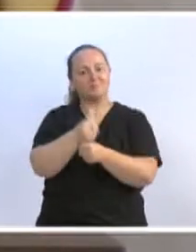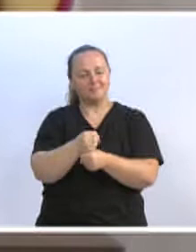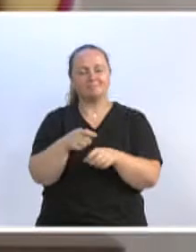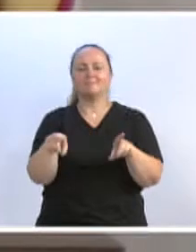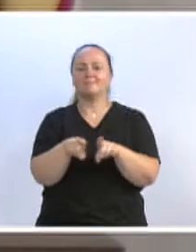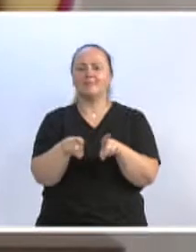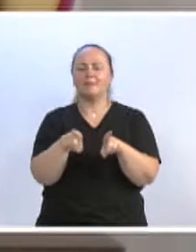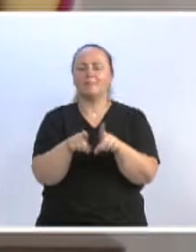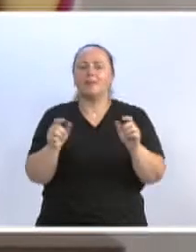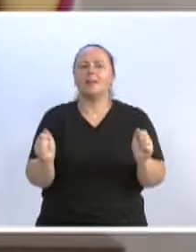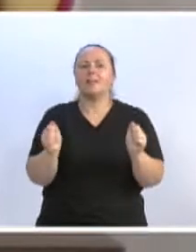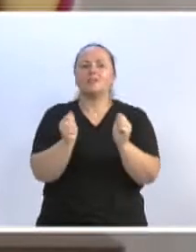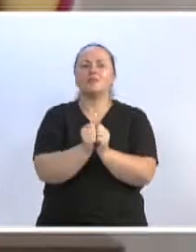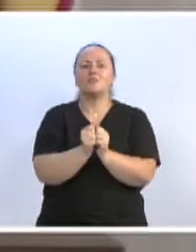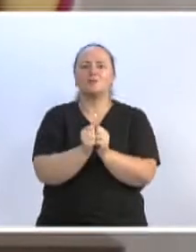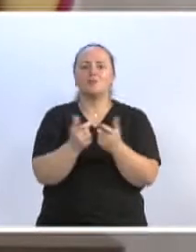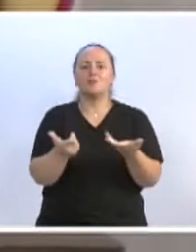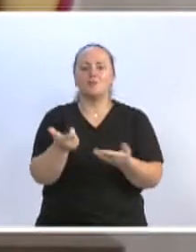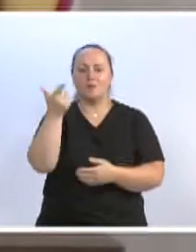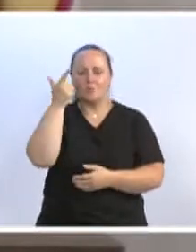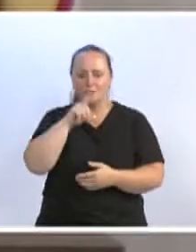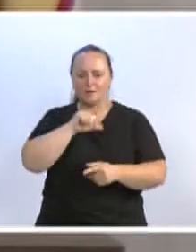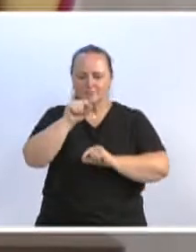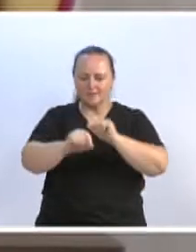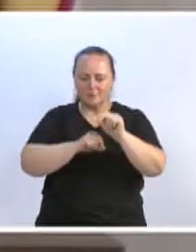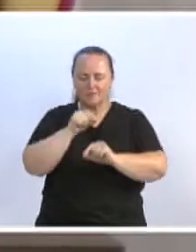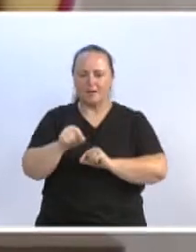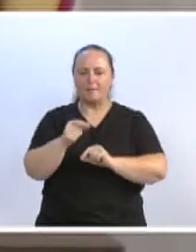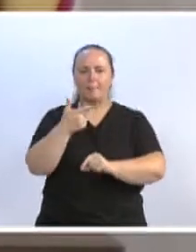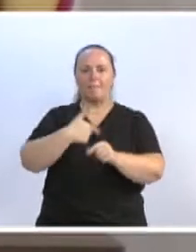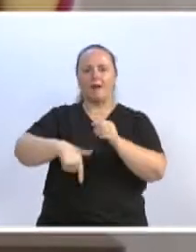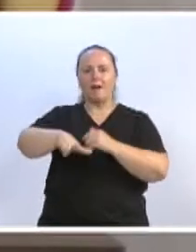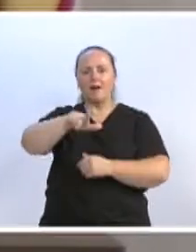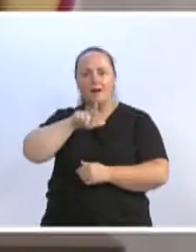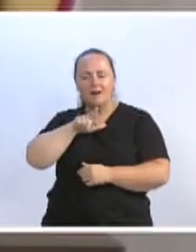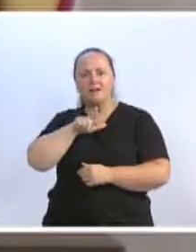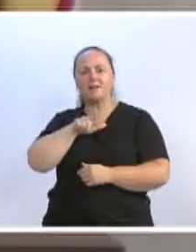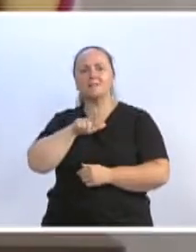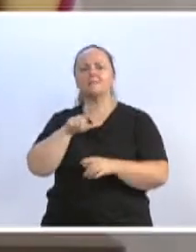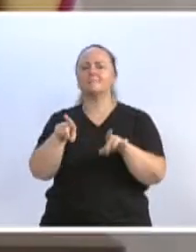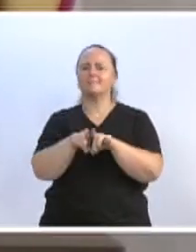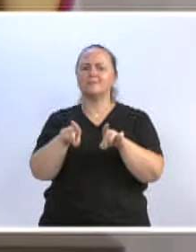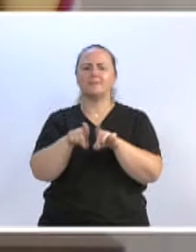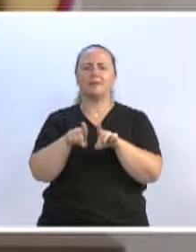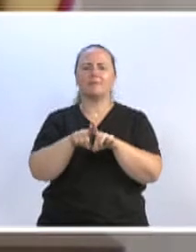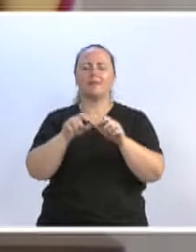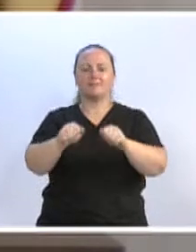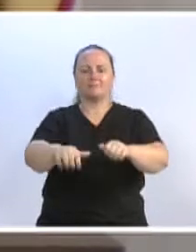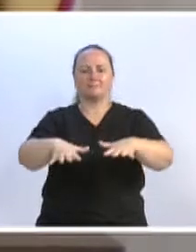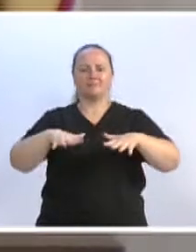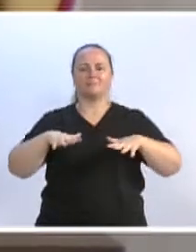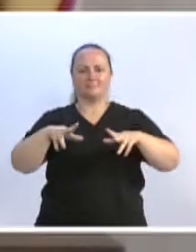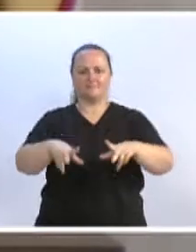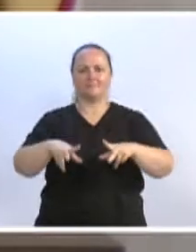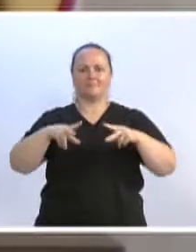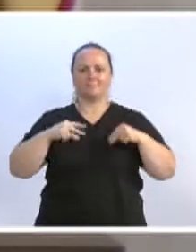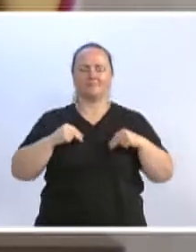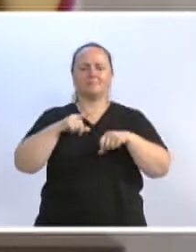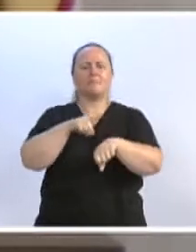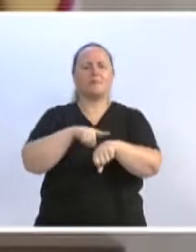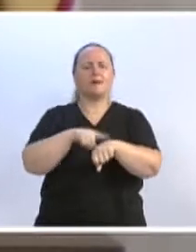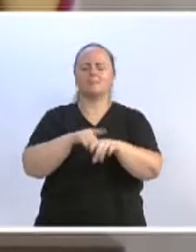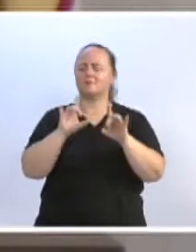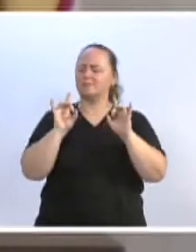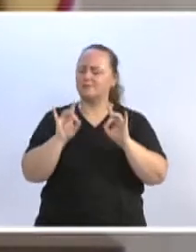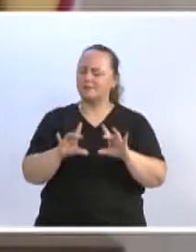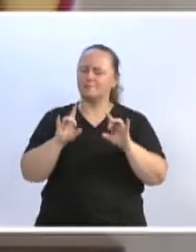tive a alegria de dividir a presidência dos anos anteriores a estes, dessa sessão solene, momentos ímpares na nossa